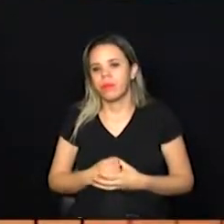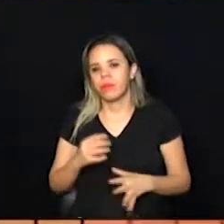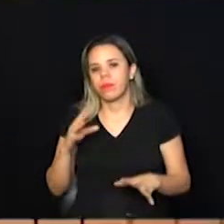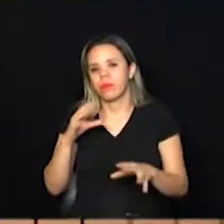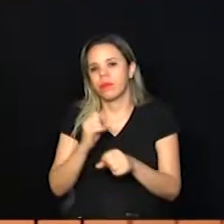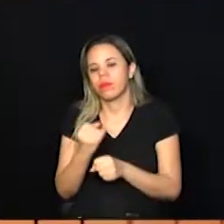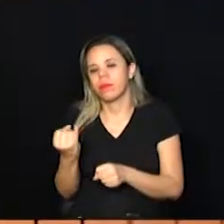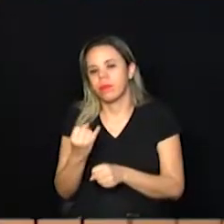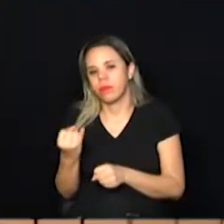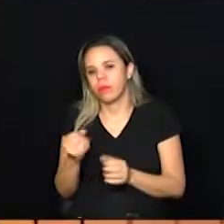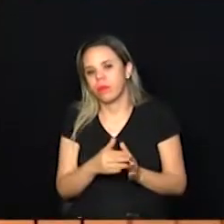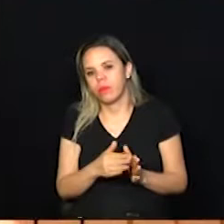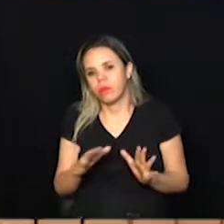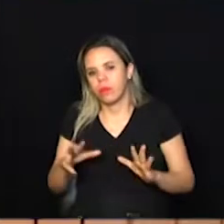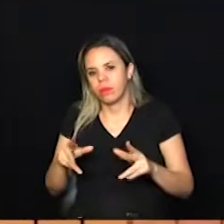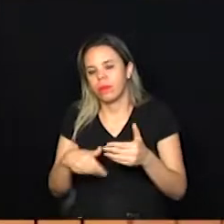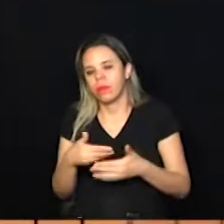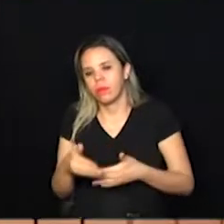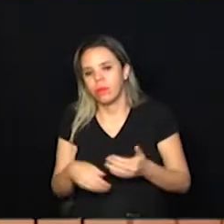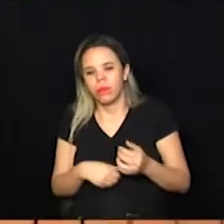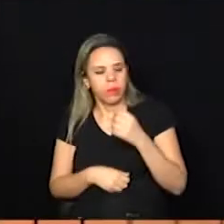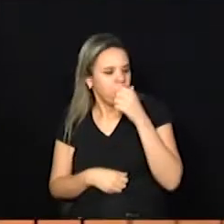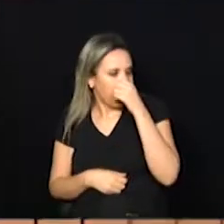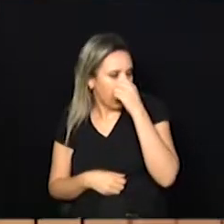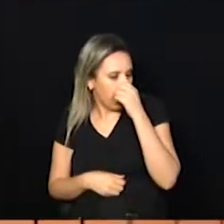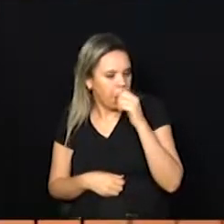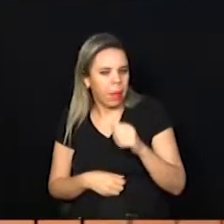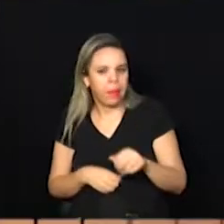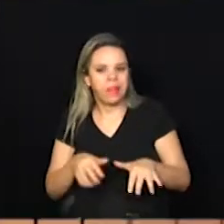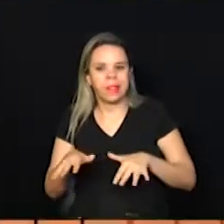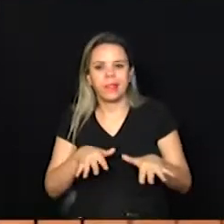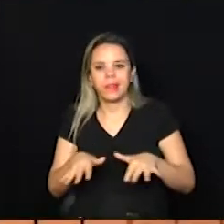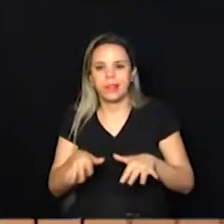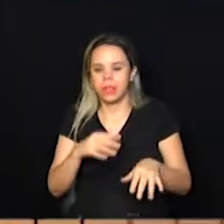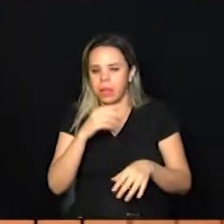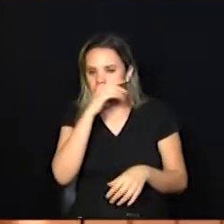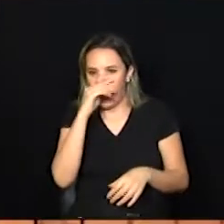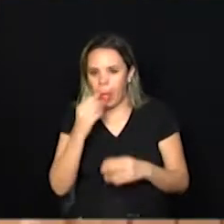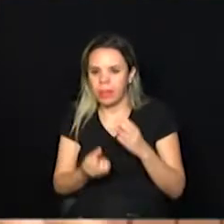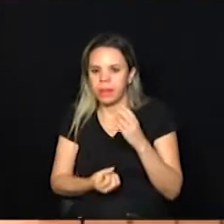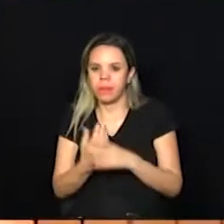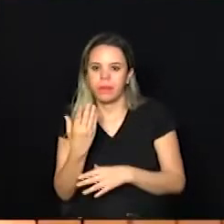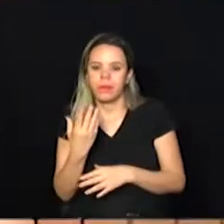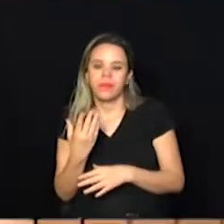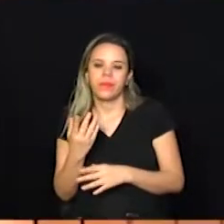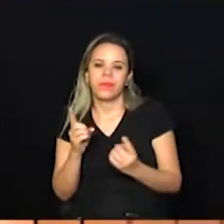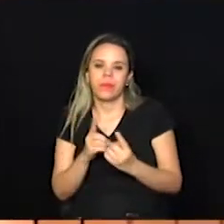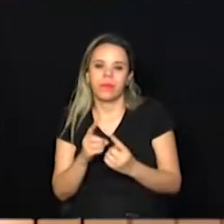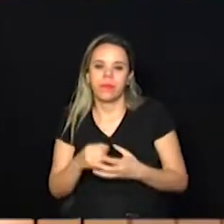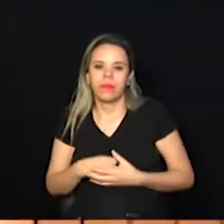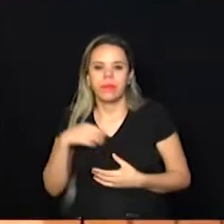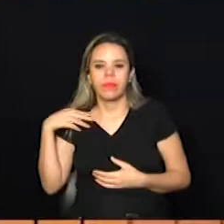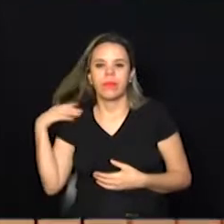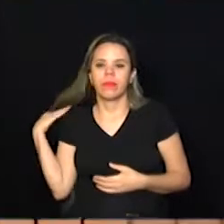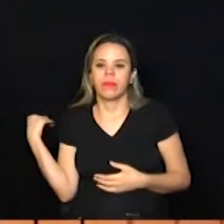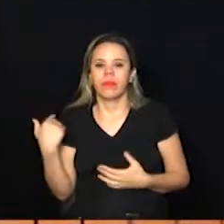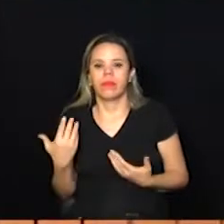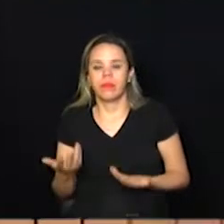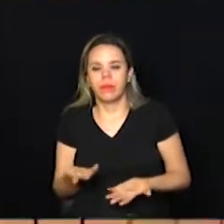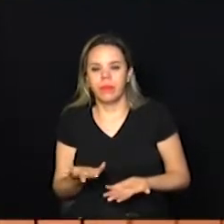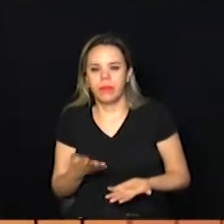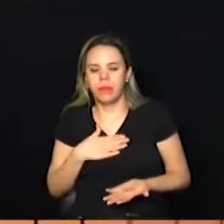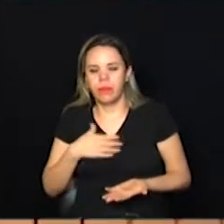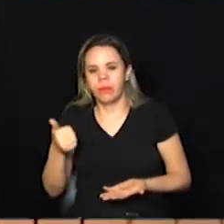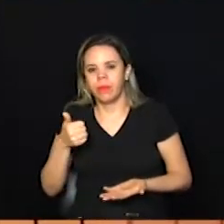importante aí em todo o processo desse movimento de criação desses serviços. E aí, a minha